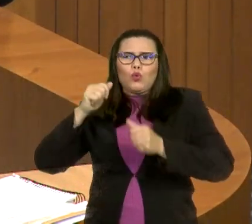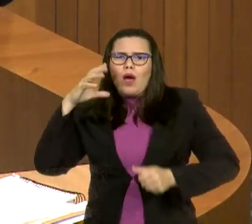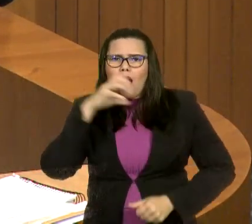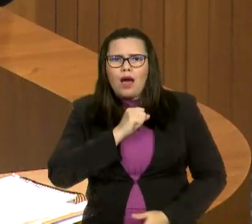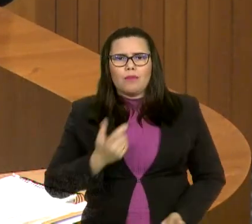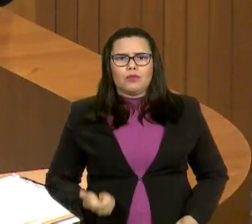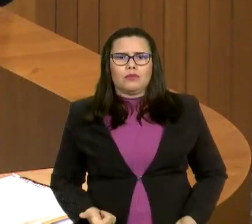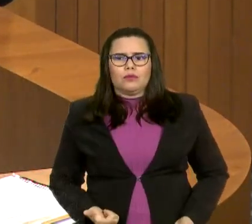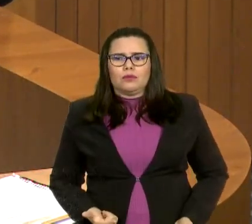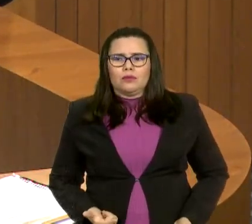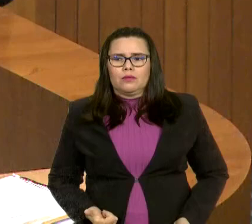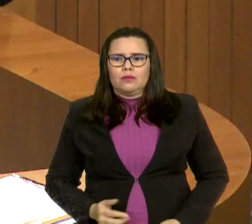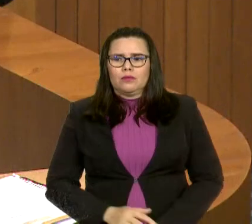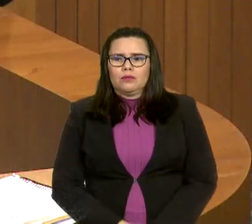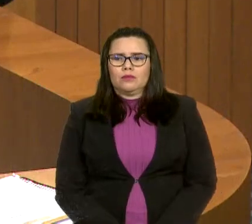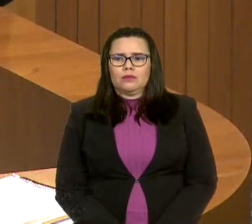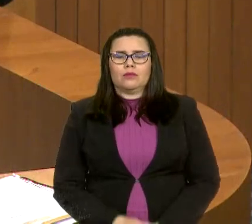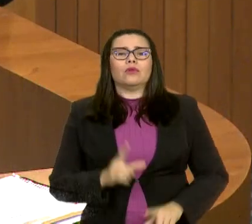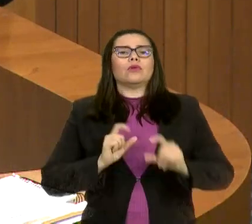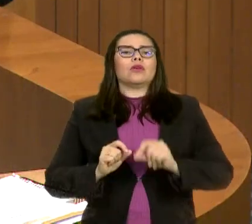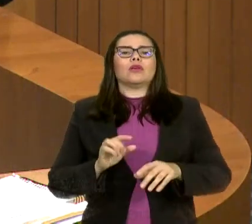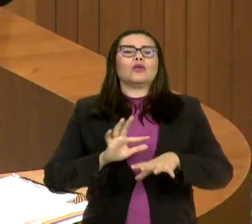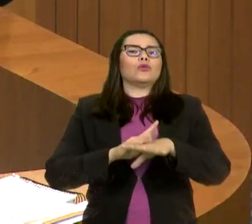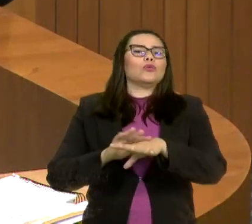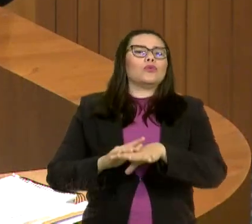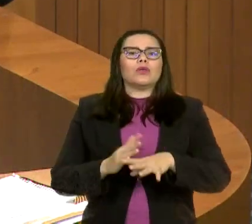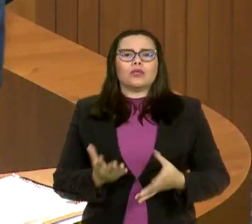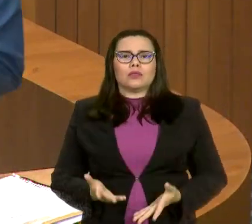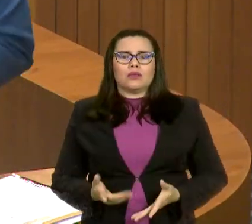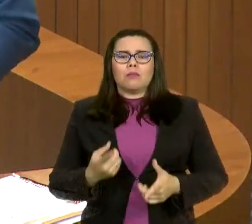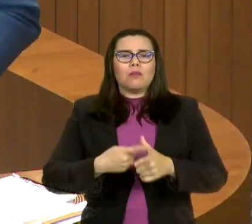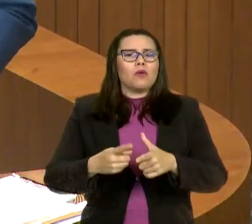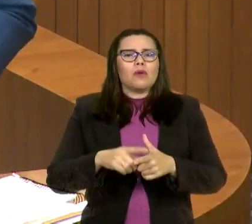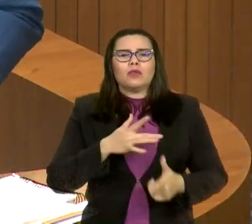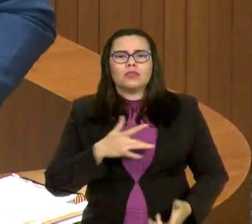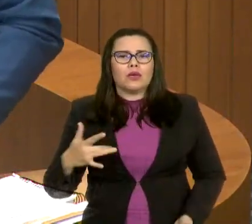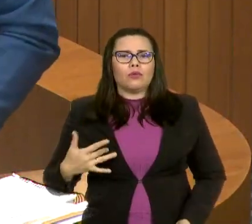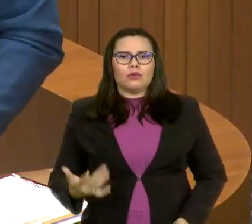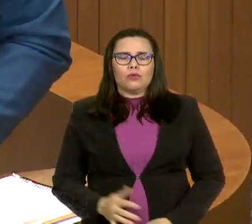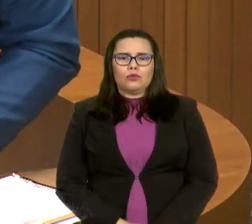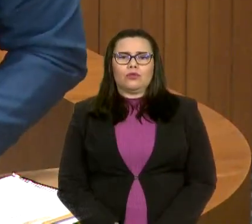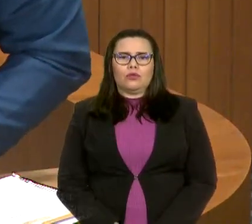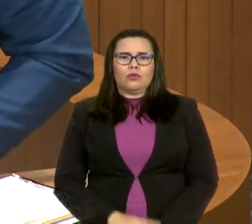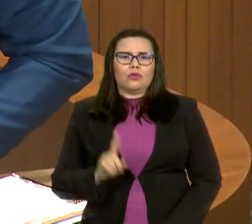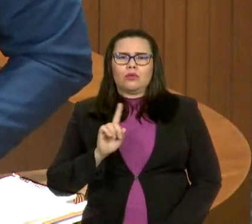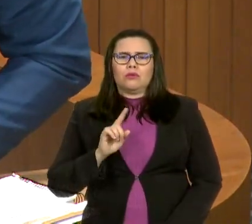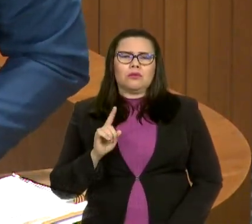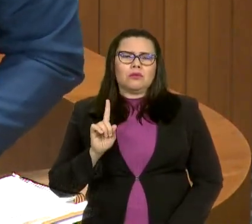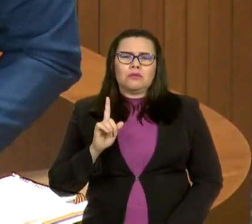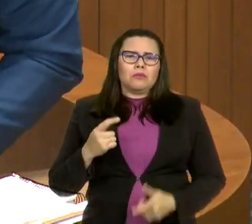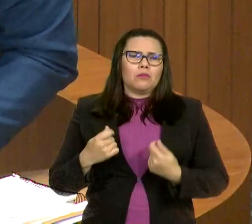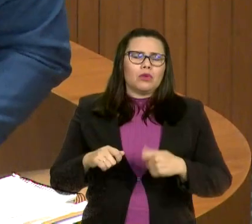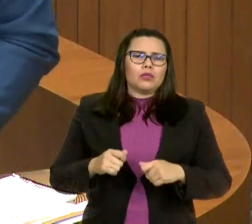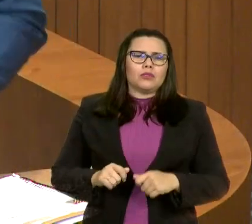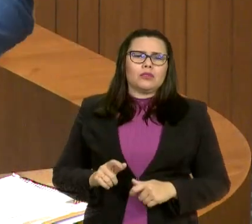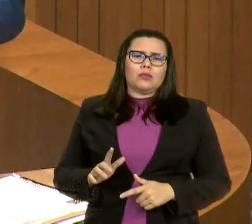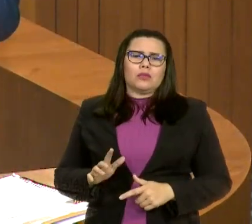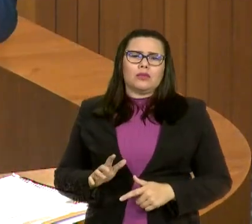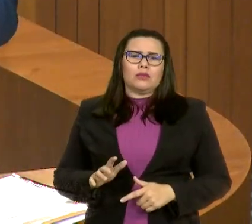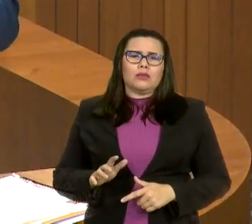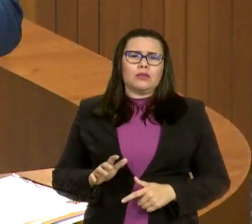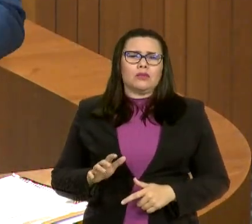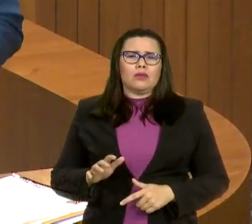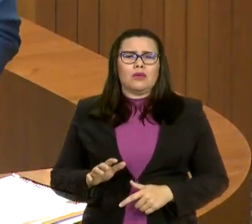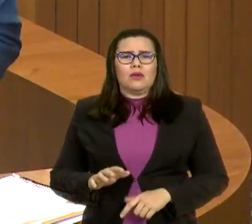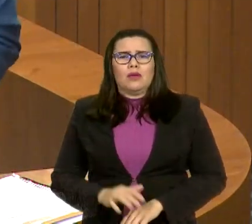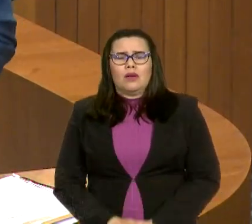Doença, o que é doença? Doença causa definida. Problema de saúde com causa definida. E ele foi trucidado. Só mais um minuto, presidente, só para concluir.